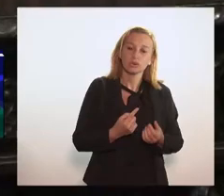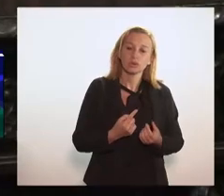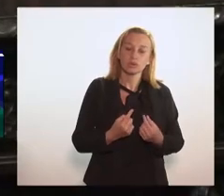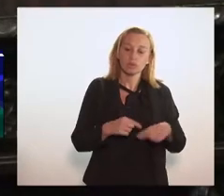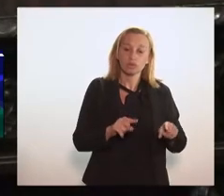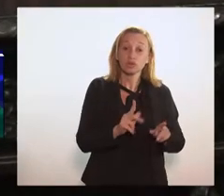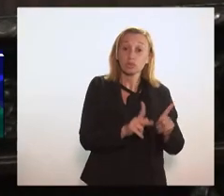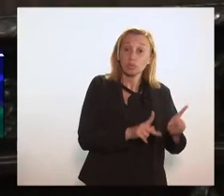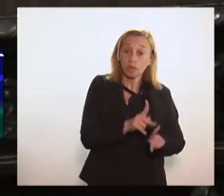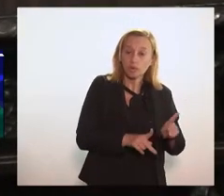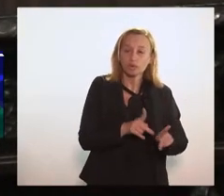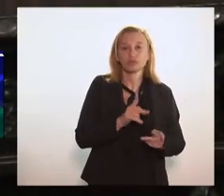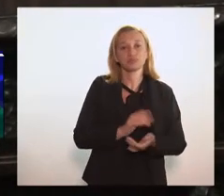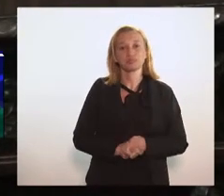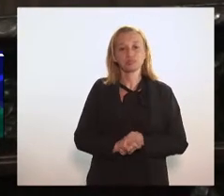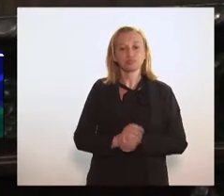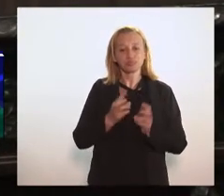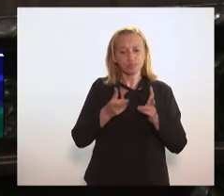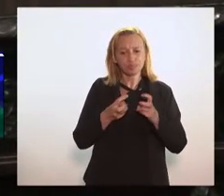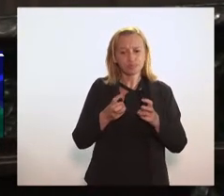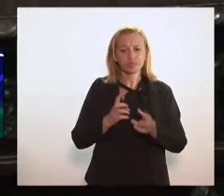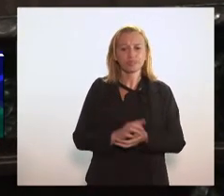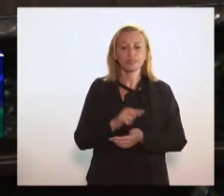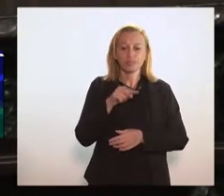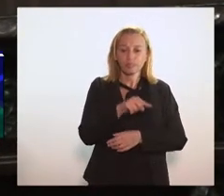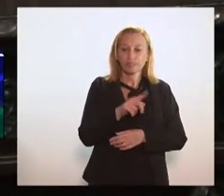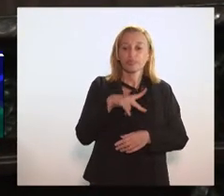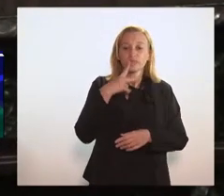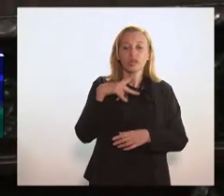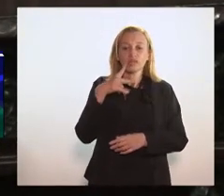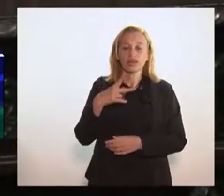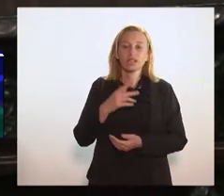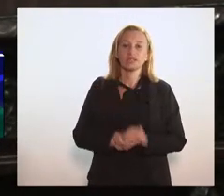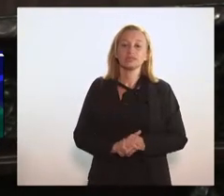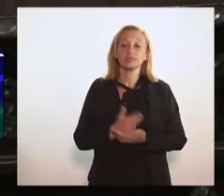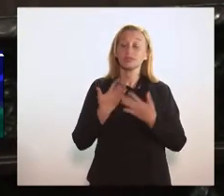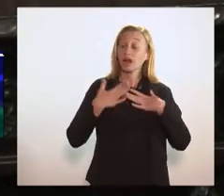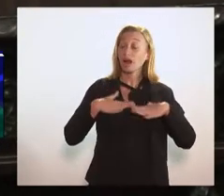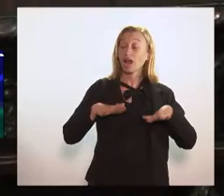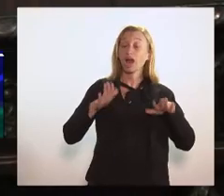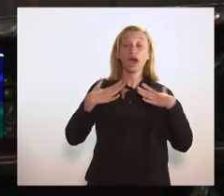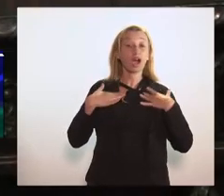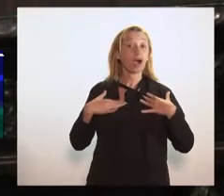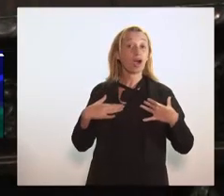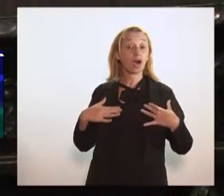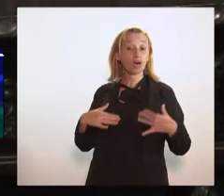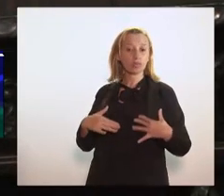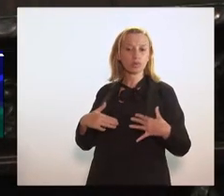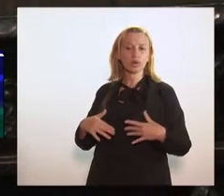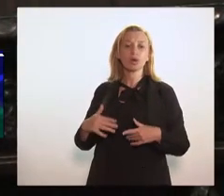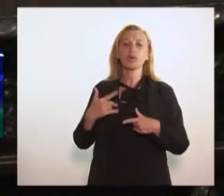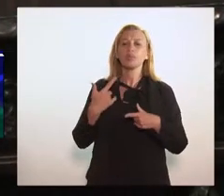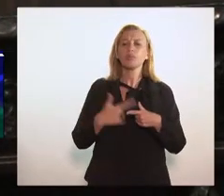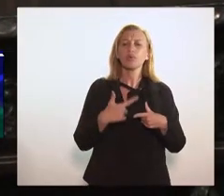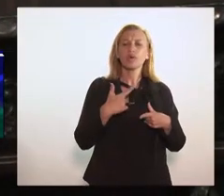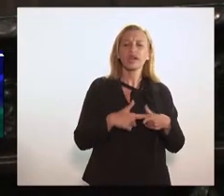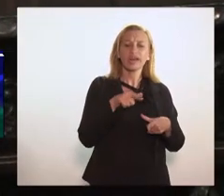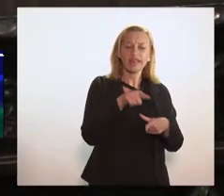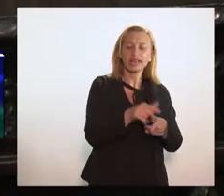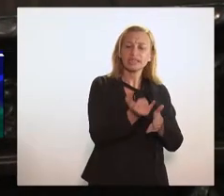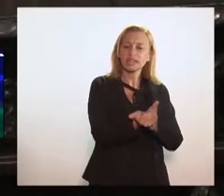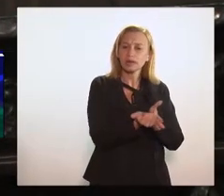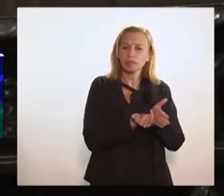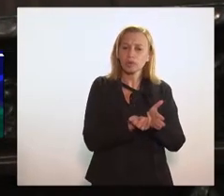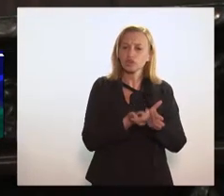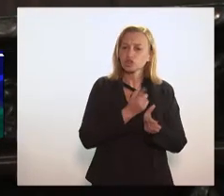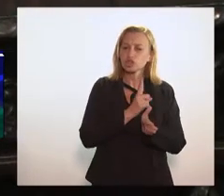Bem, é notável que eles estão falando para ficarmos tranquilos, porque esse imposto